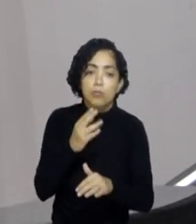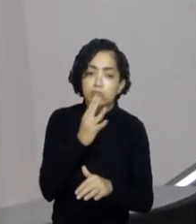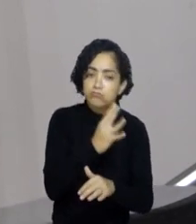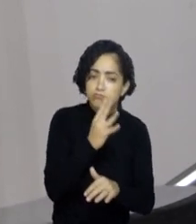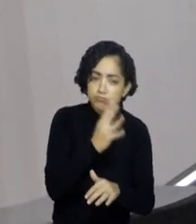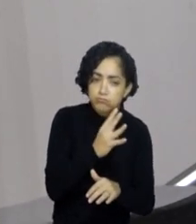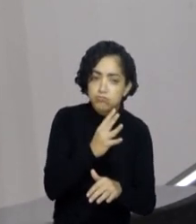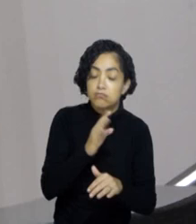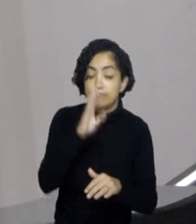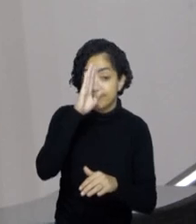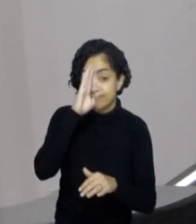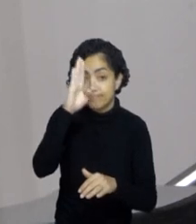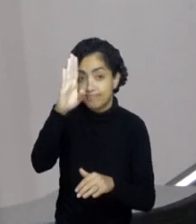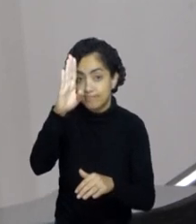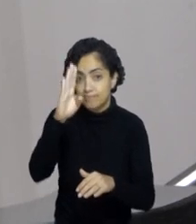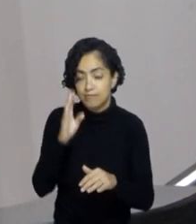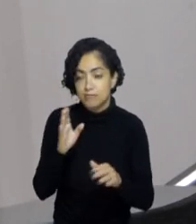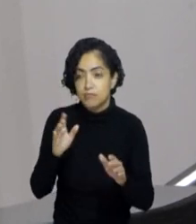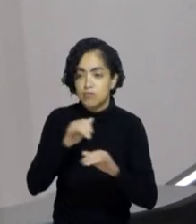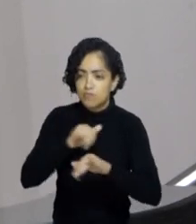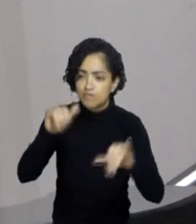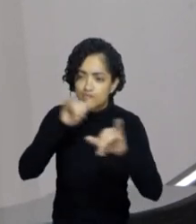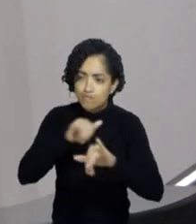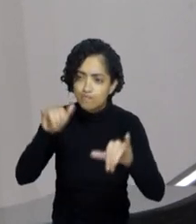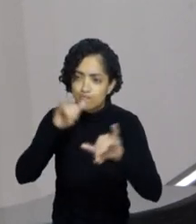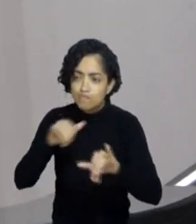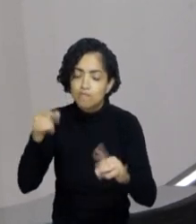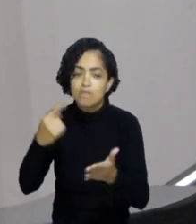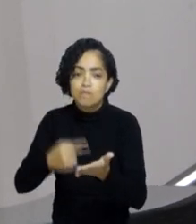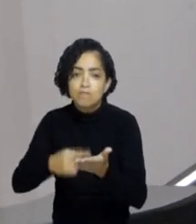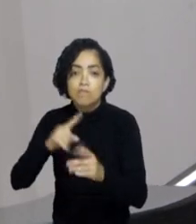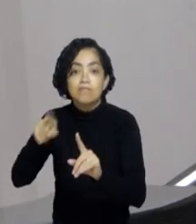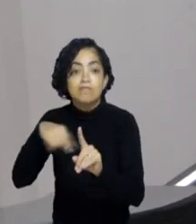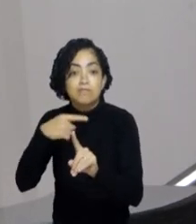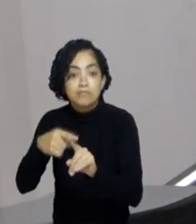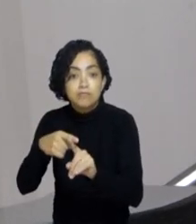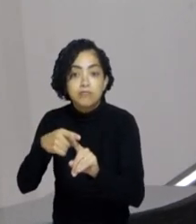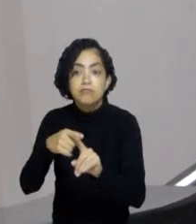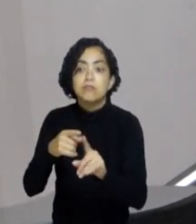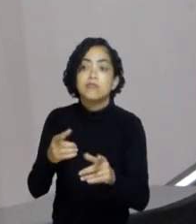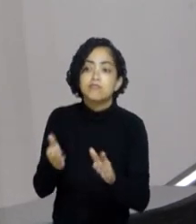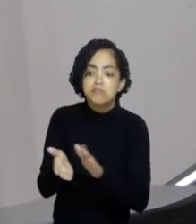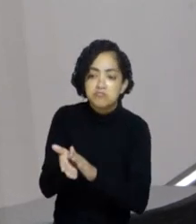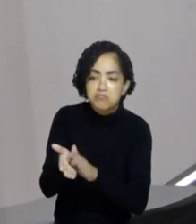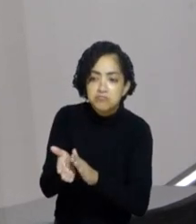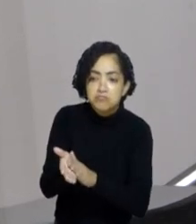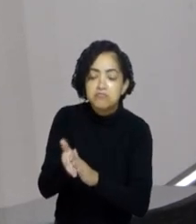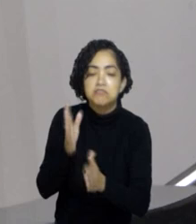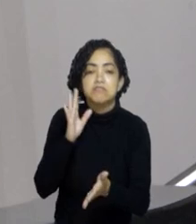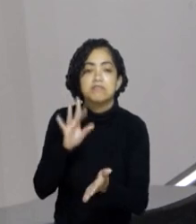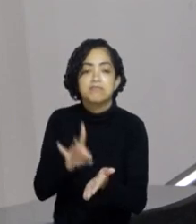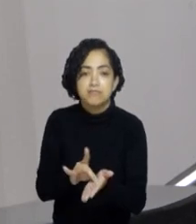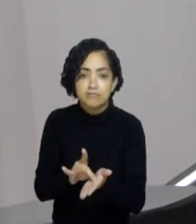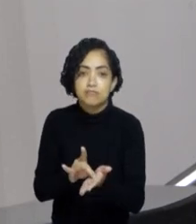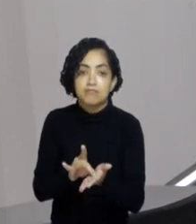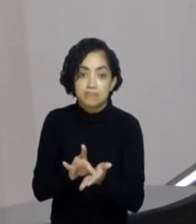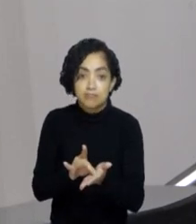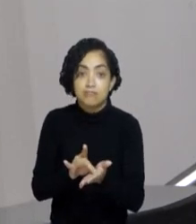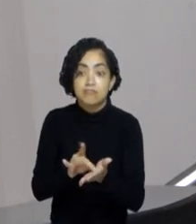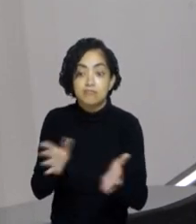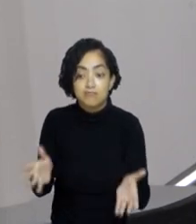também, principalmente, de divulgar os fatos positivos, saber elogiar, saber reconhecer e saber